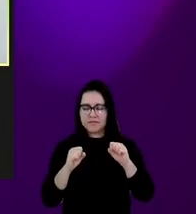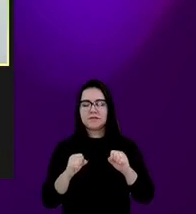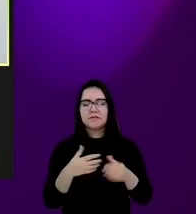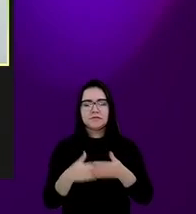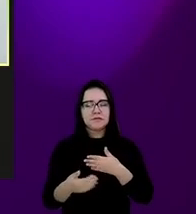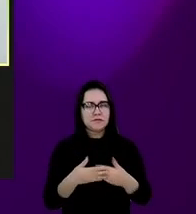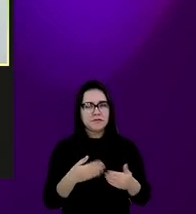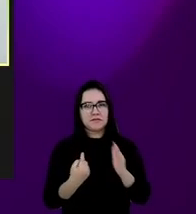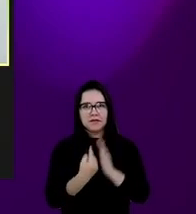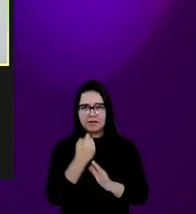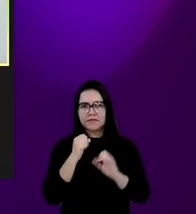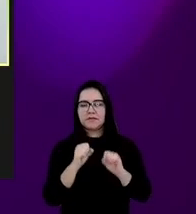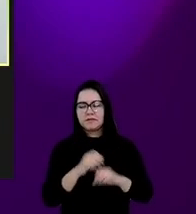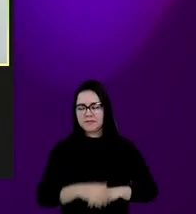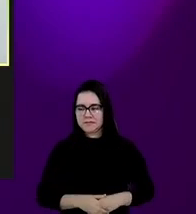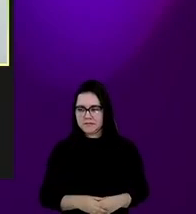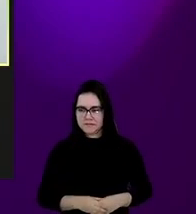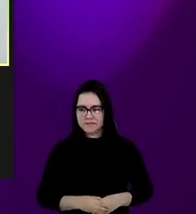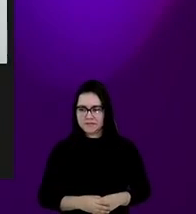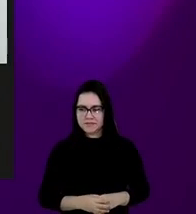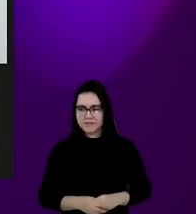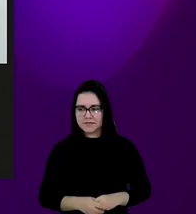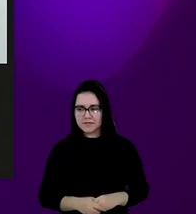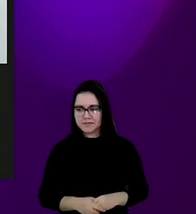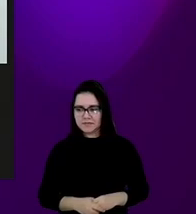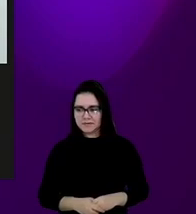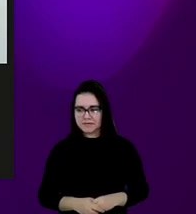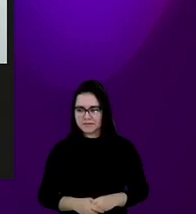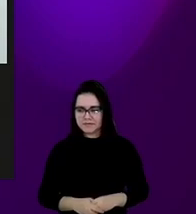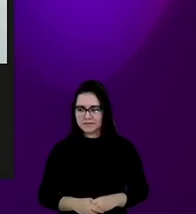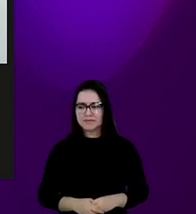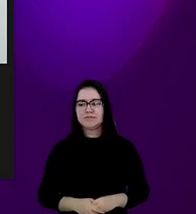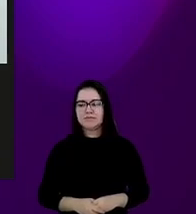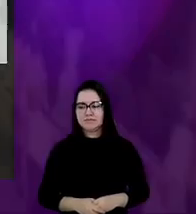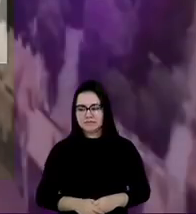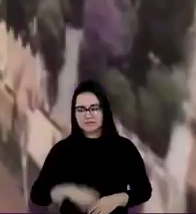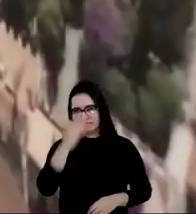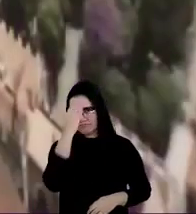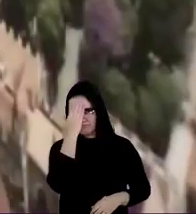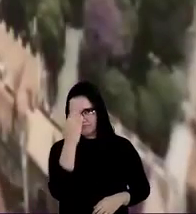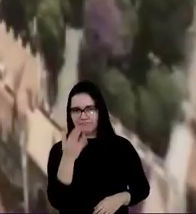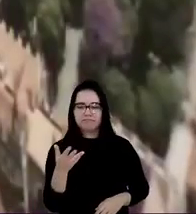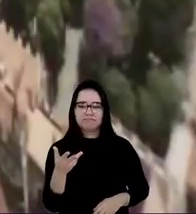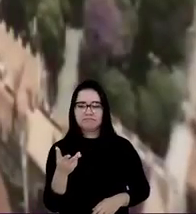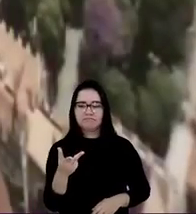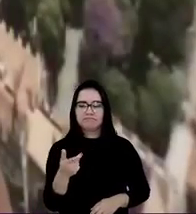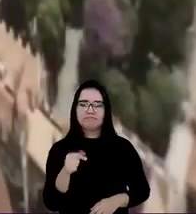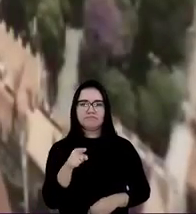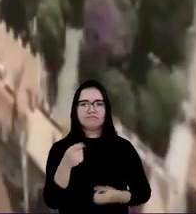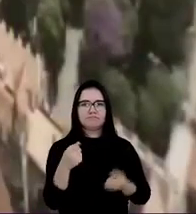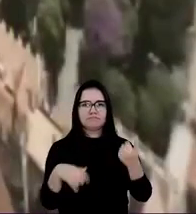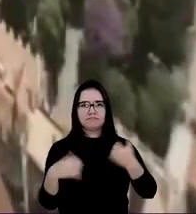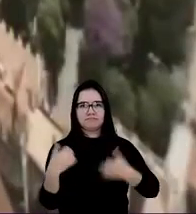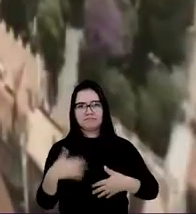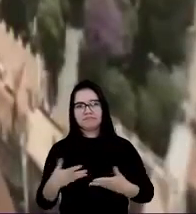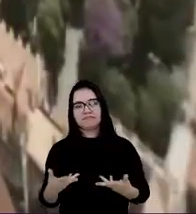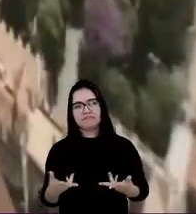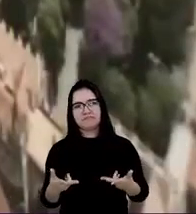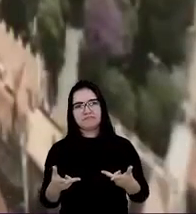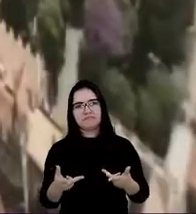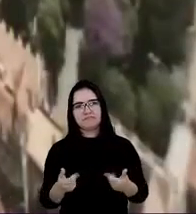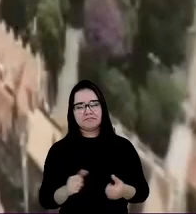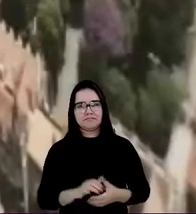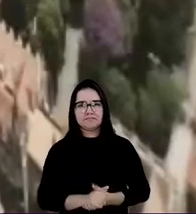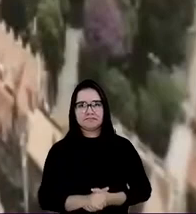qualquer questionamento. Muito obrigado. Nelson, muito obrigado pela sua excelente apresentação.